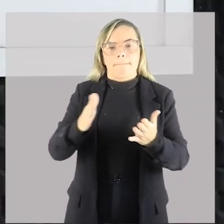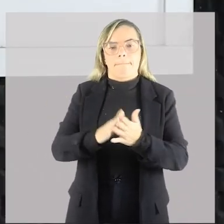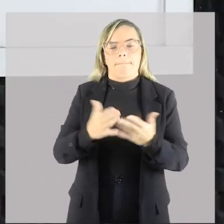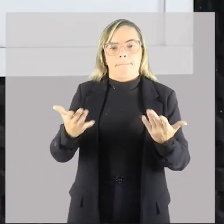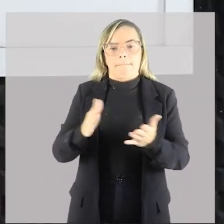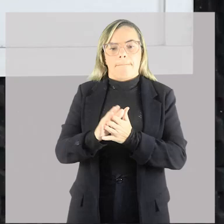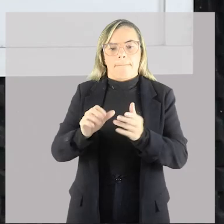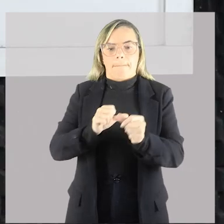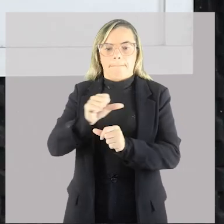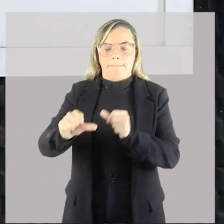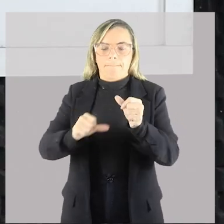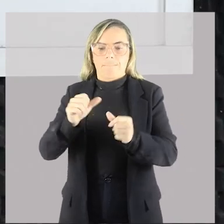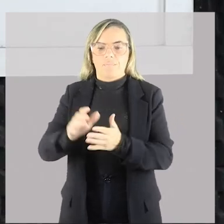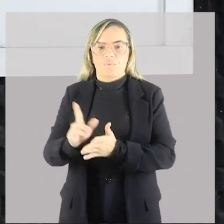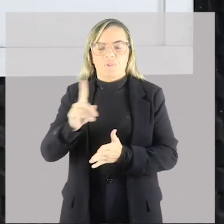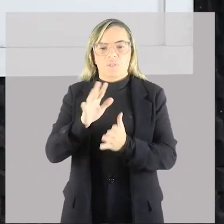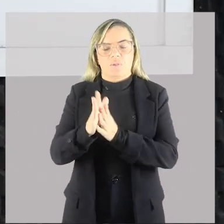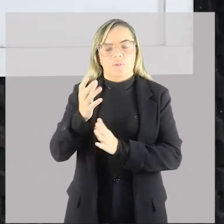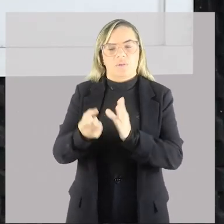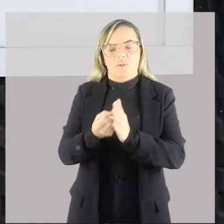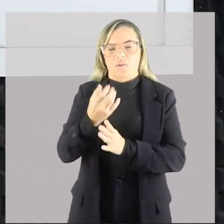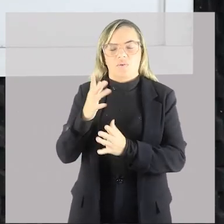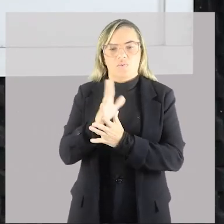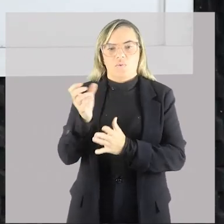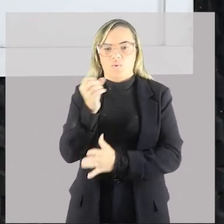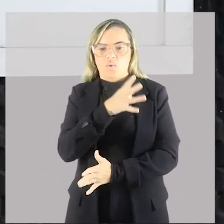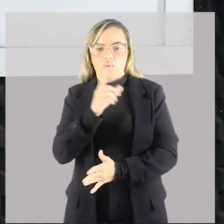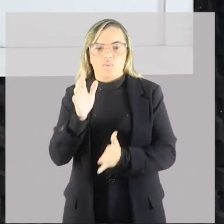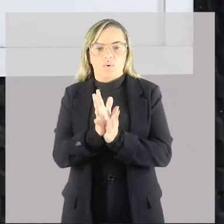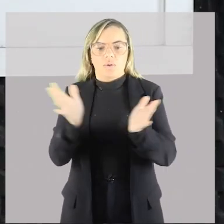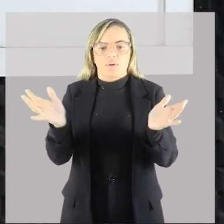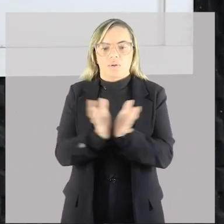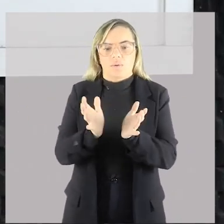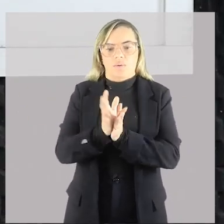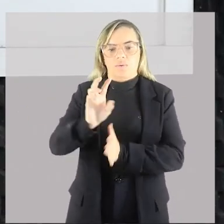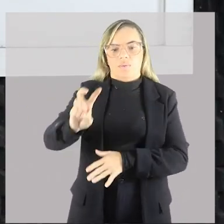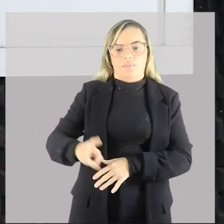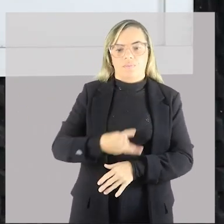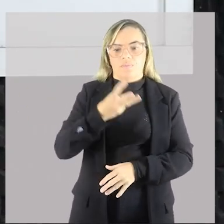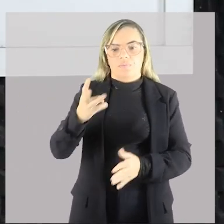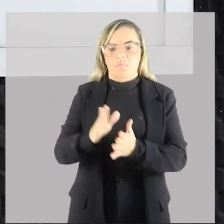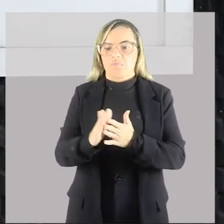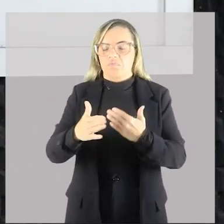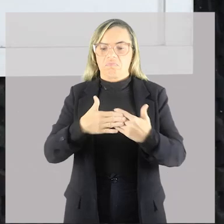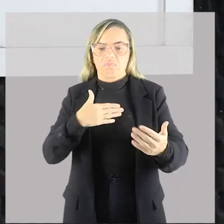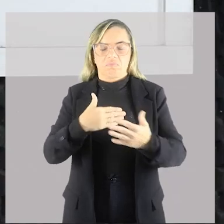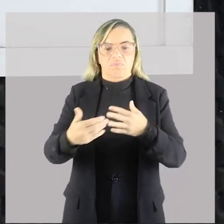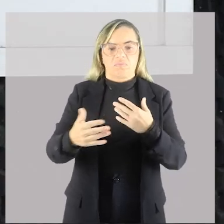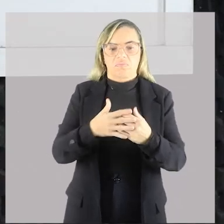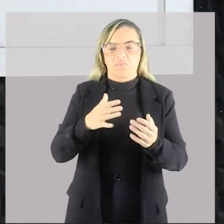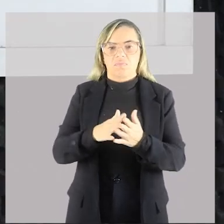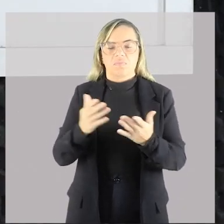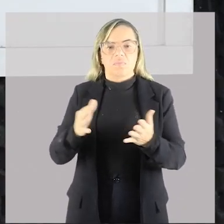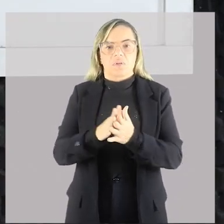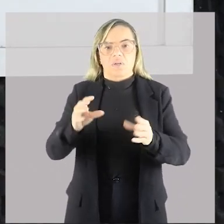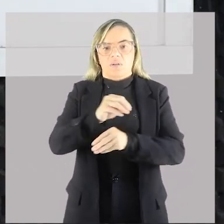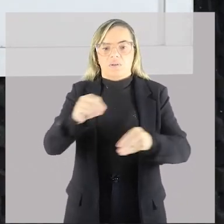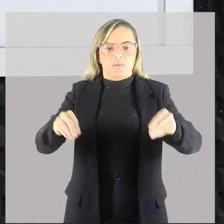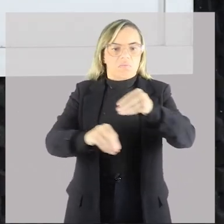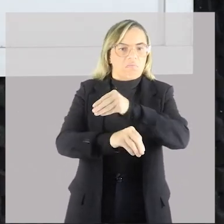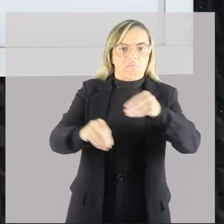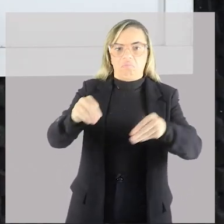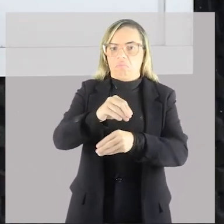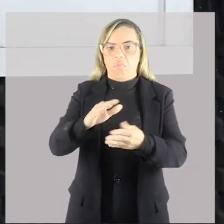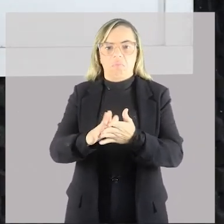né, você não vai formar um novo grupo. Tá? São 3 alunos, independente da posição que eles se encontram, ele